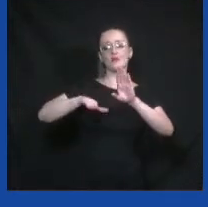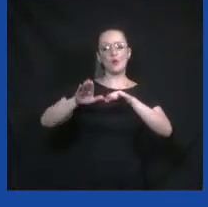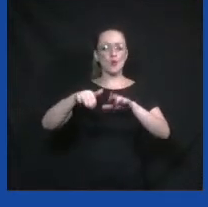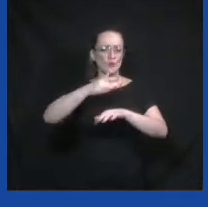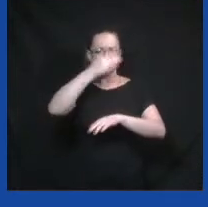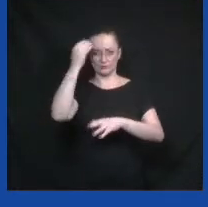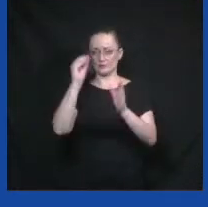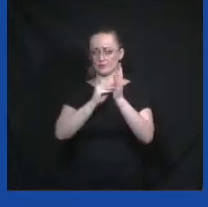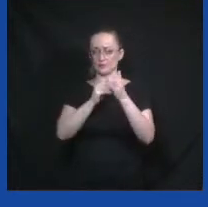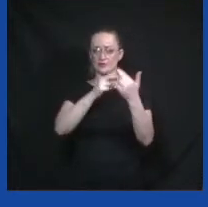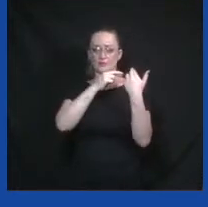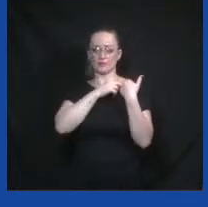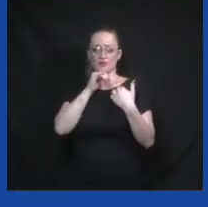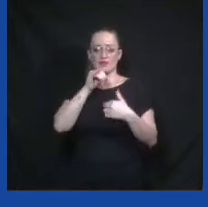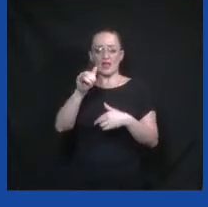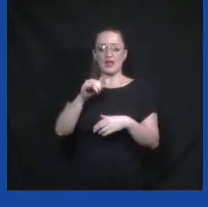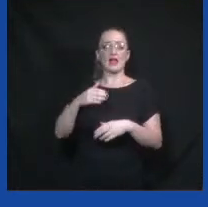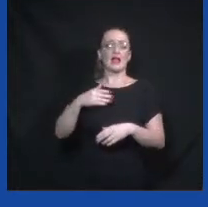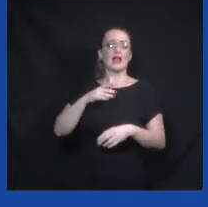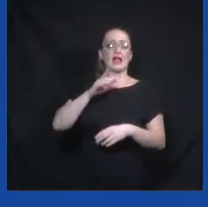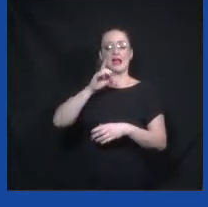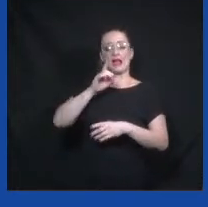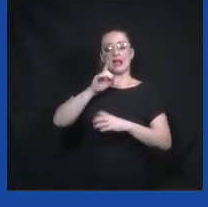irresponsáveis chamarem essa década de a década perdida.